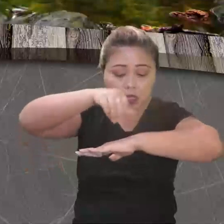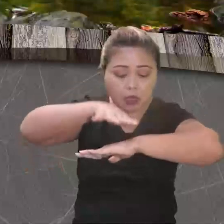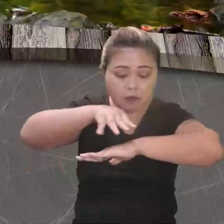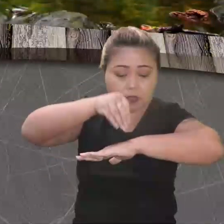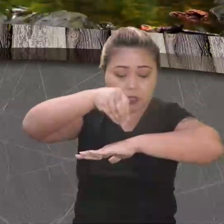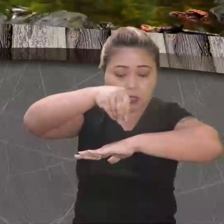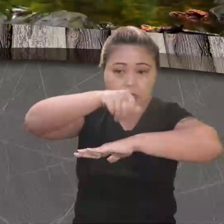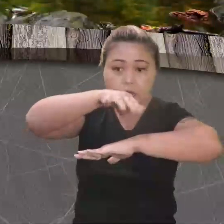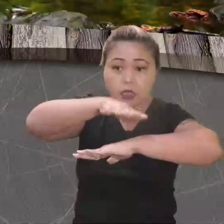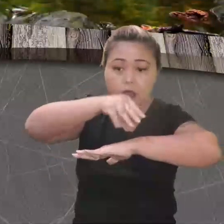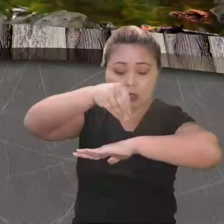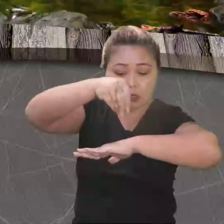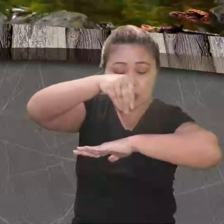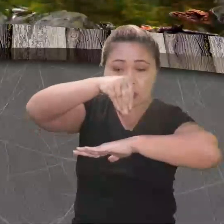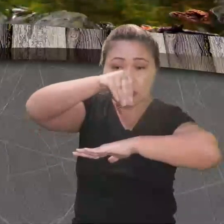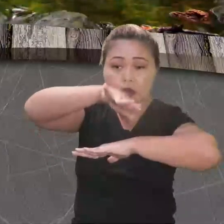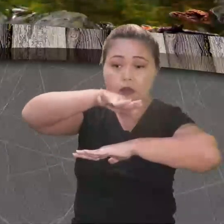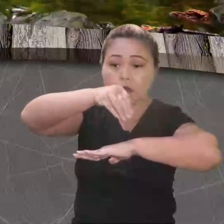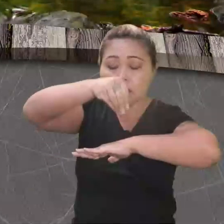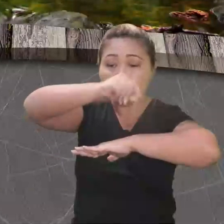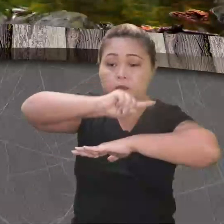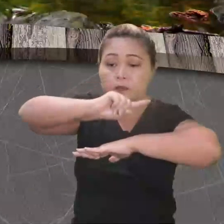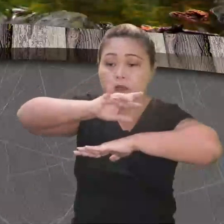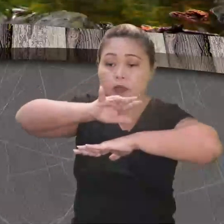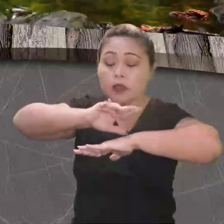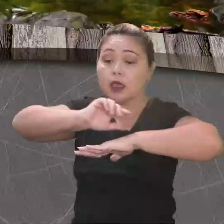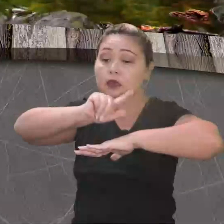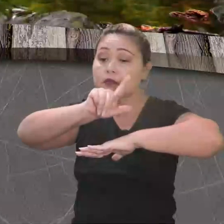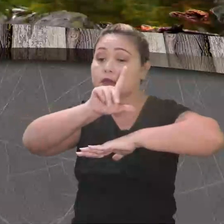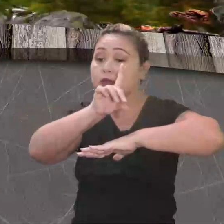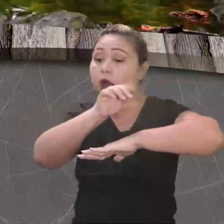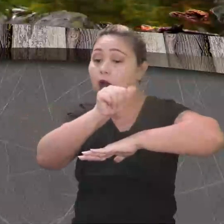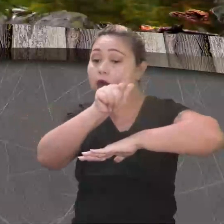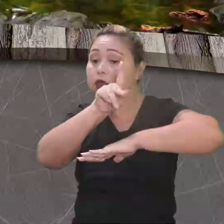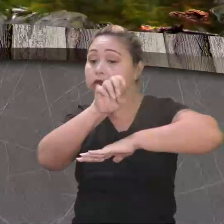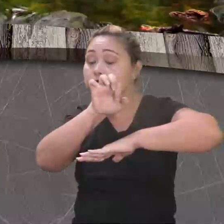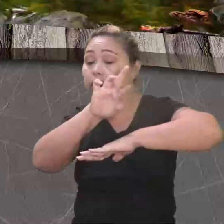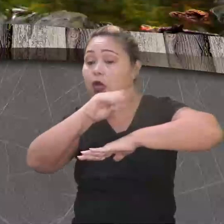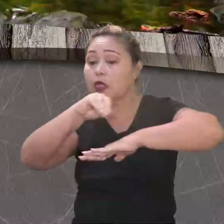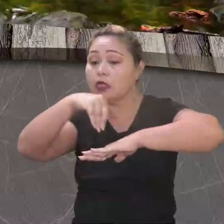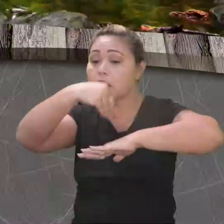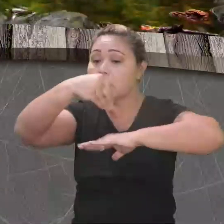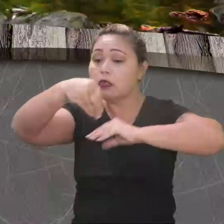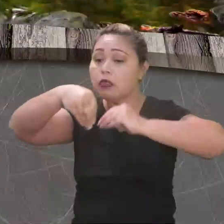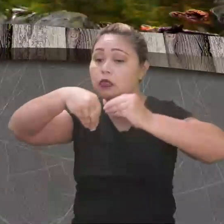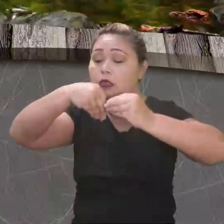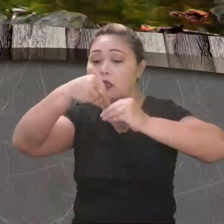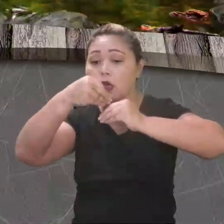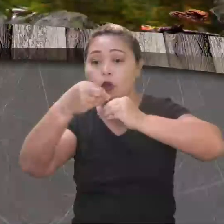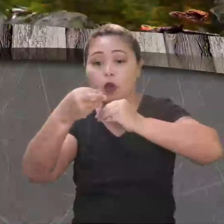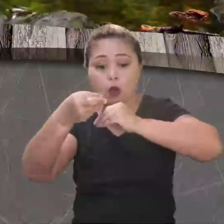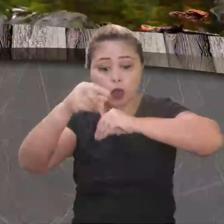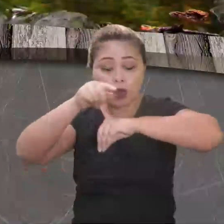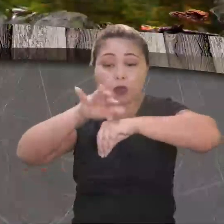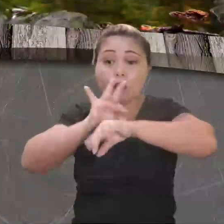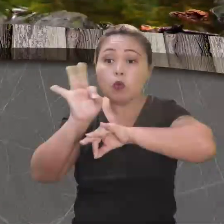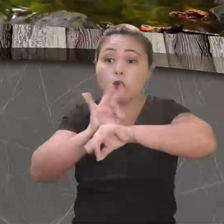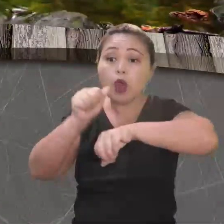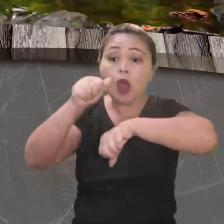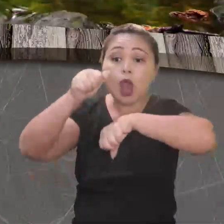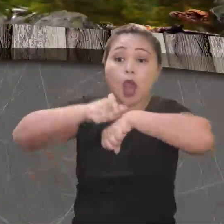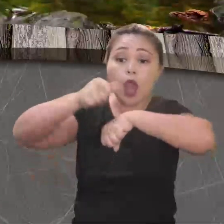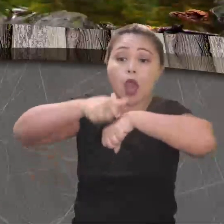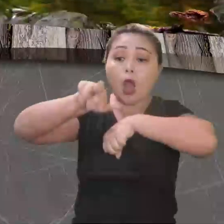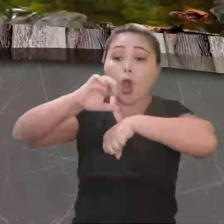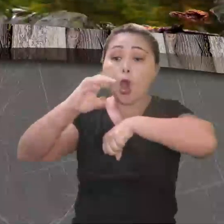sedimento, vai acontecer o processo de diagênese e metamorfismo para formar a rocha,